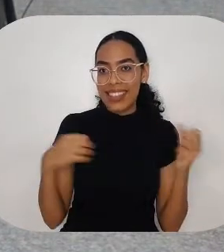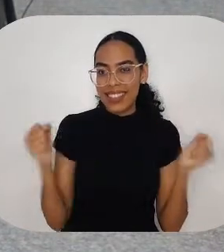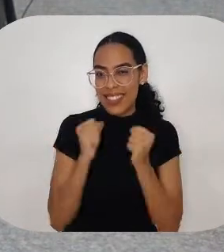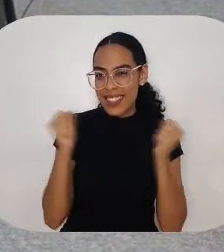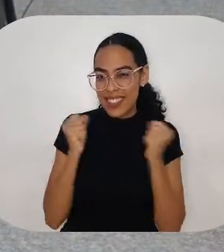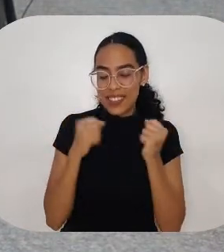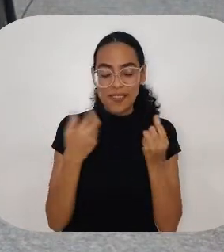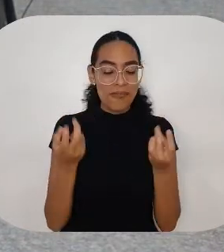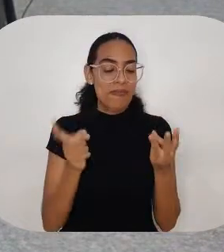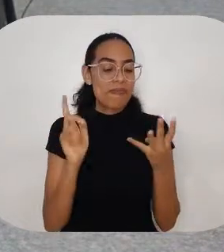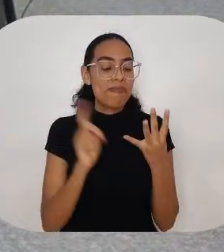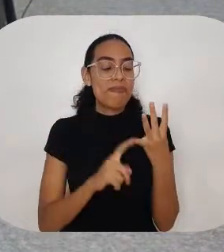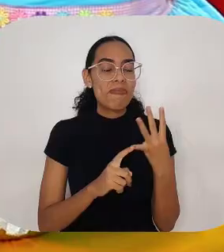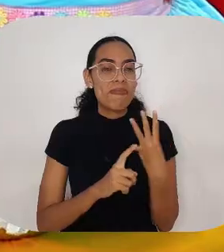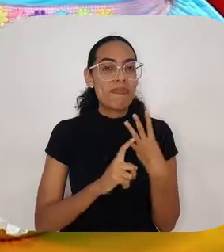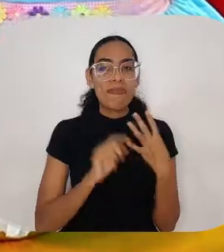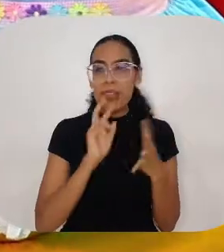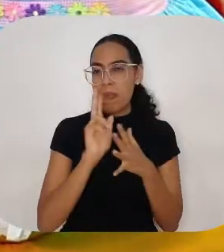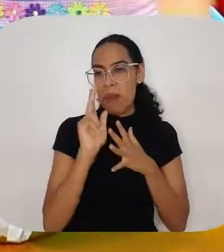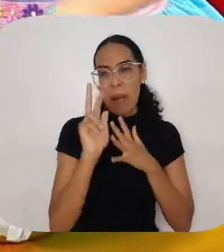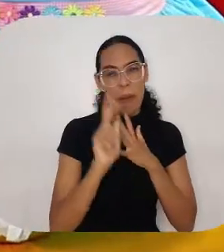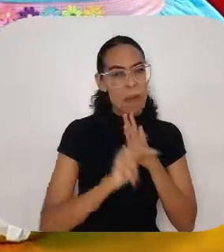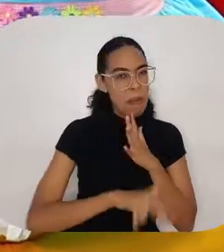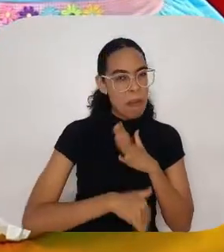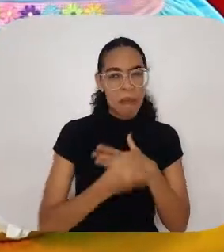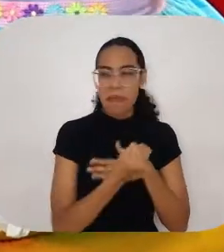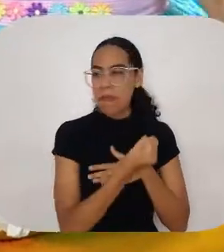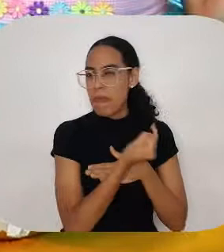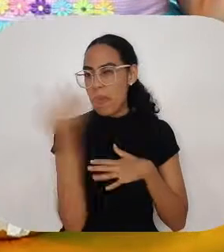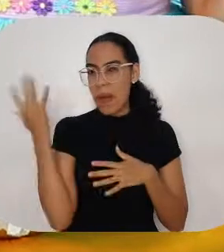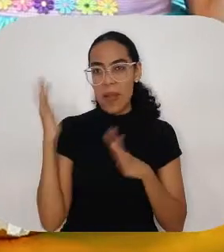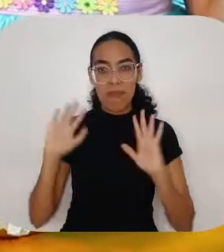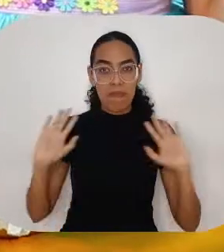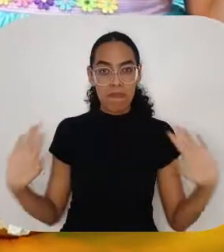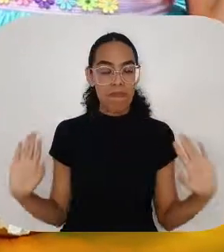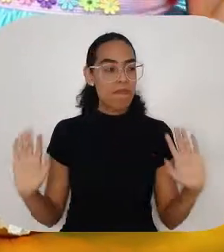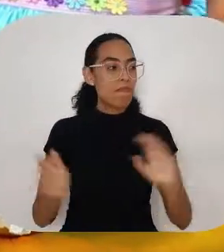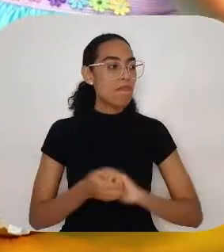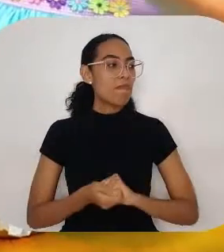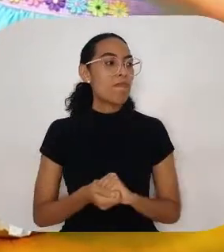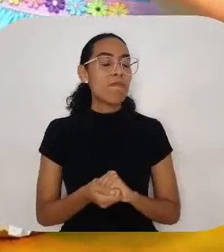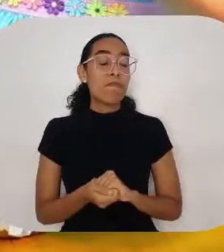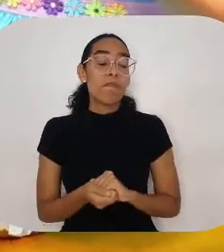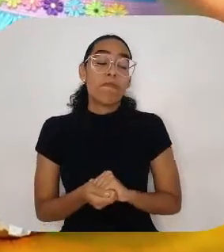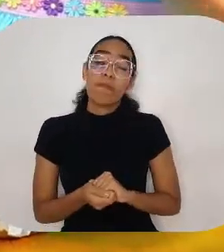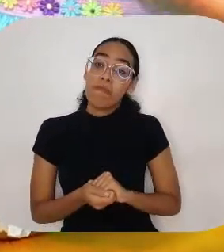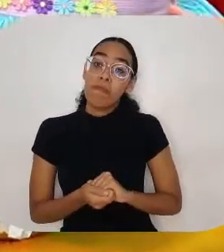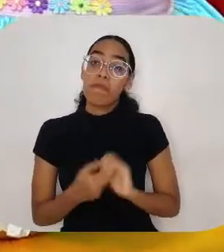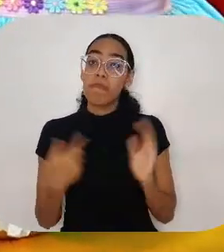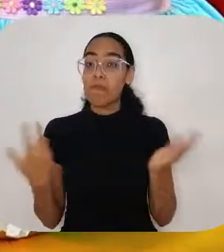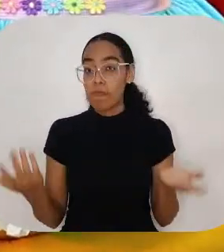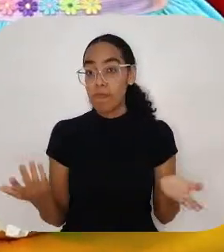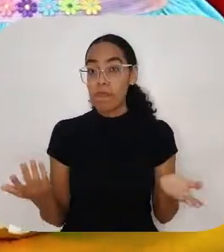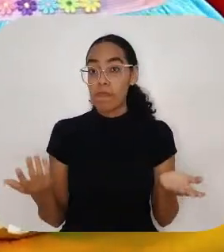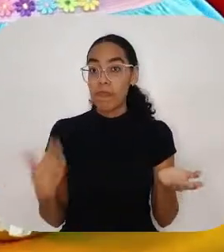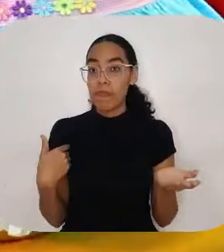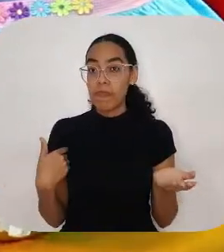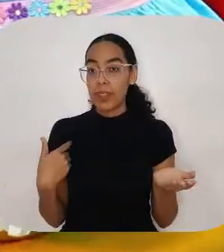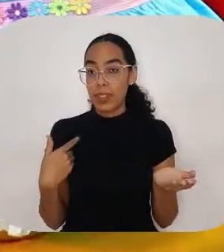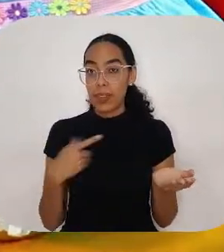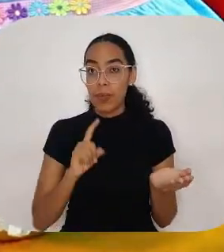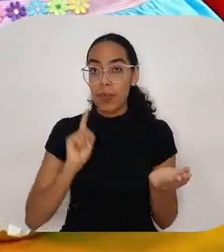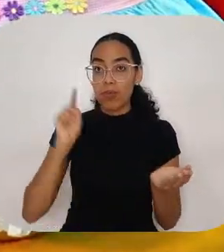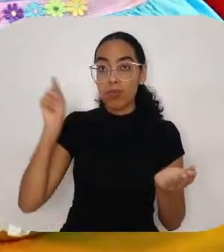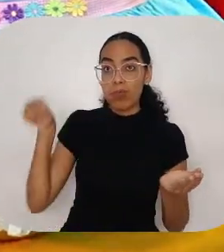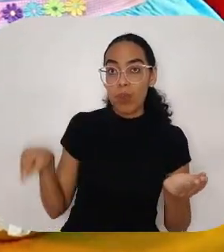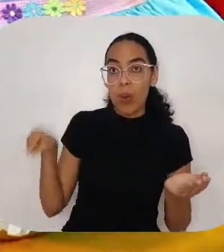fome. Pé de moleque e todas essas comidas maravilhosas do São João. Enquanto isso, o